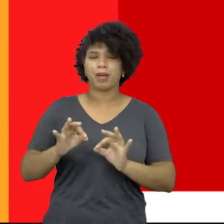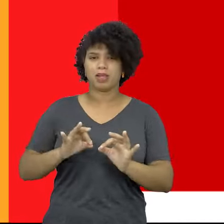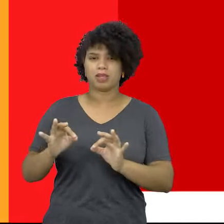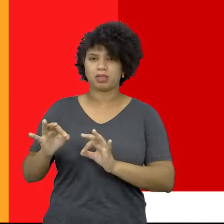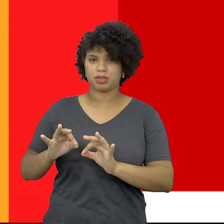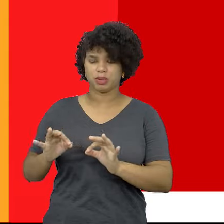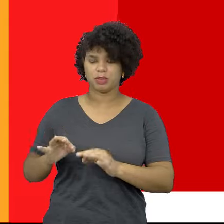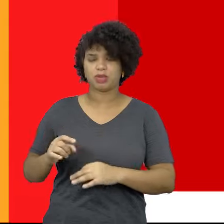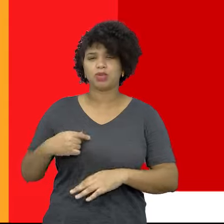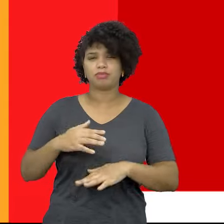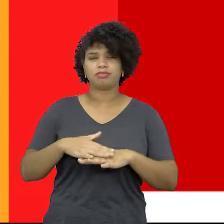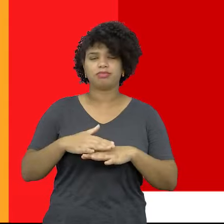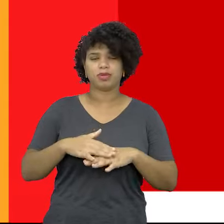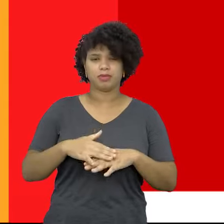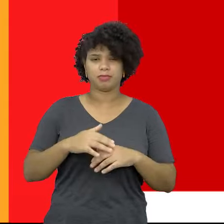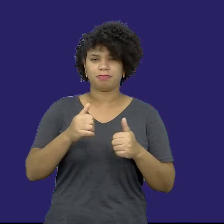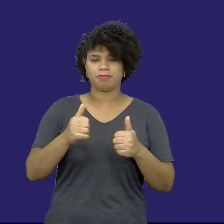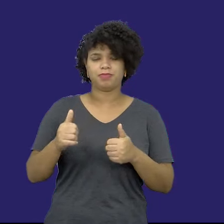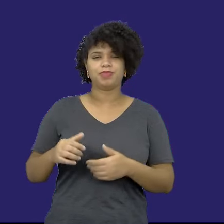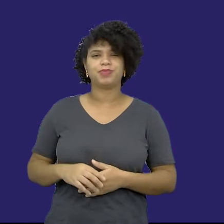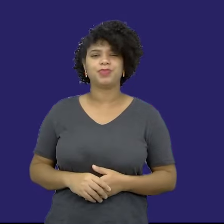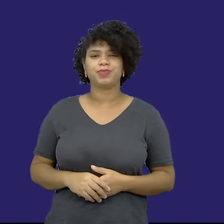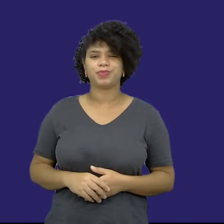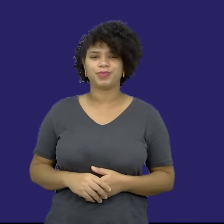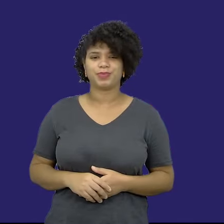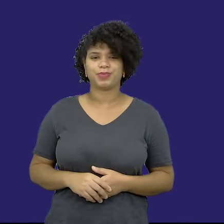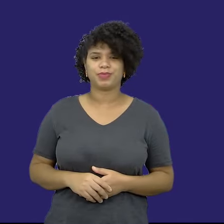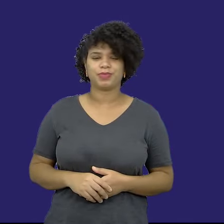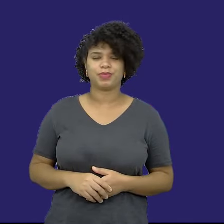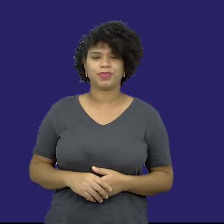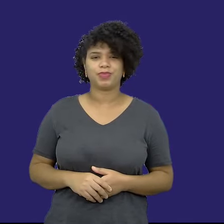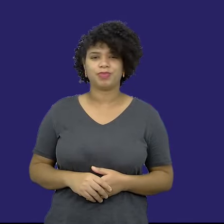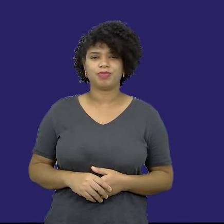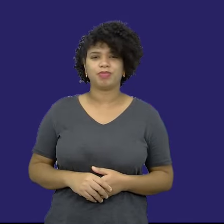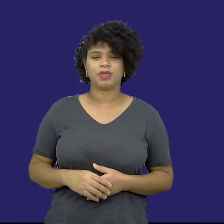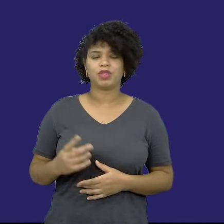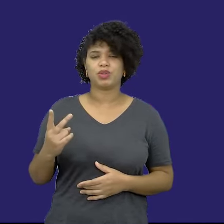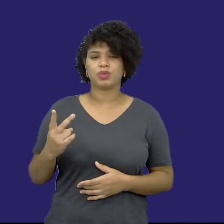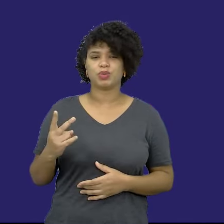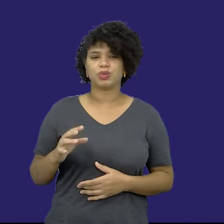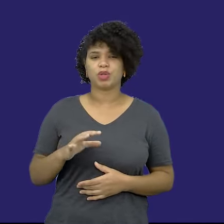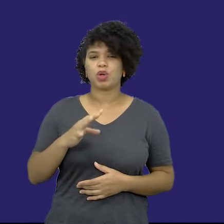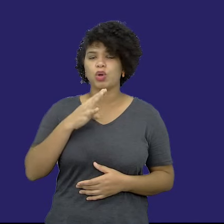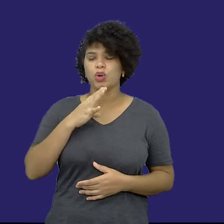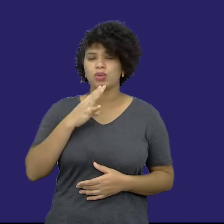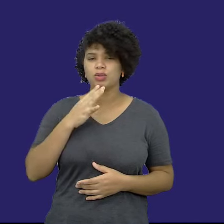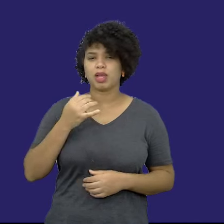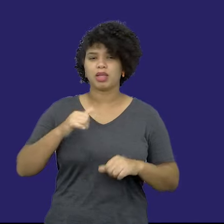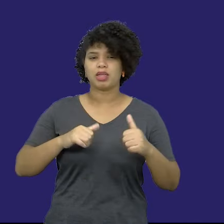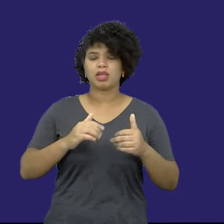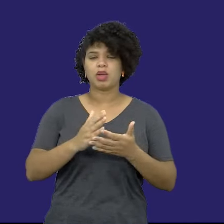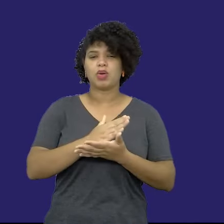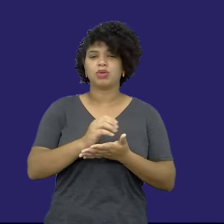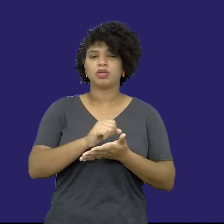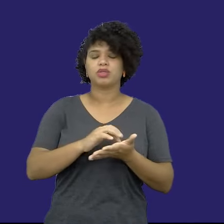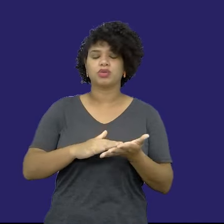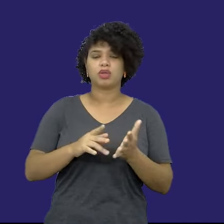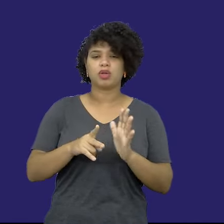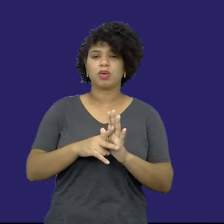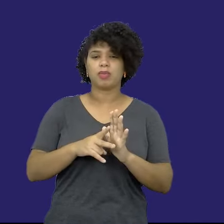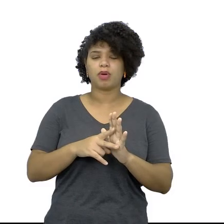do nosso trabalho, ok? Então, olhem só, conhecendo e analisando algumas atividades da